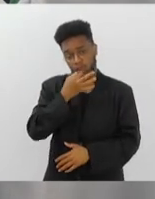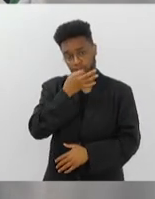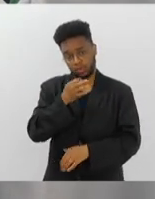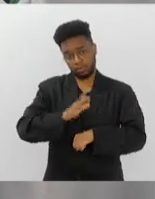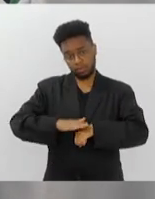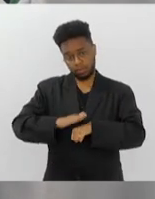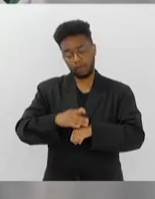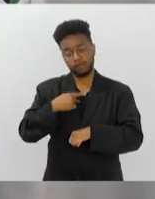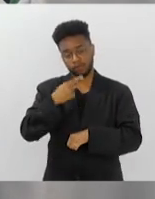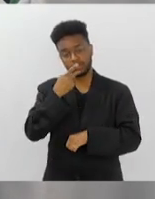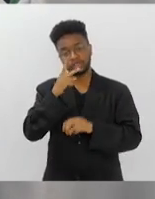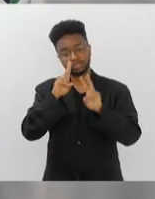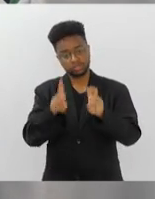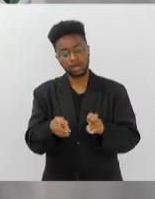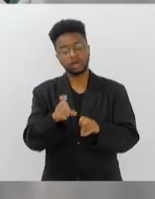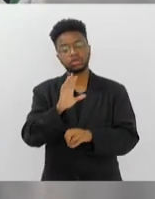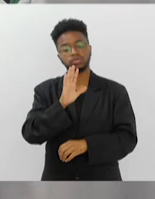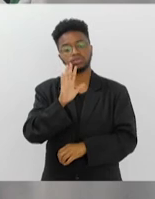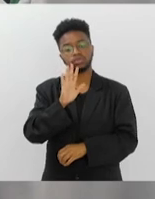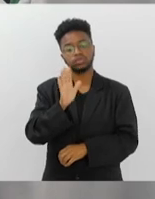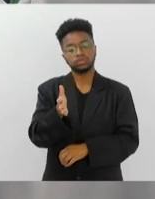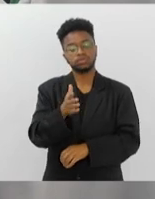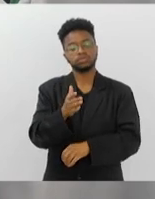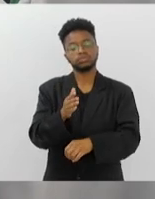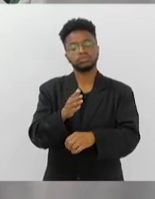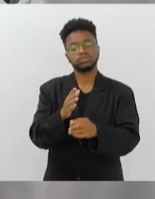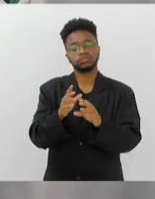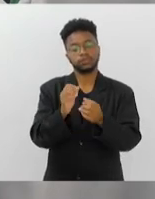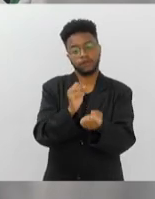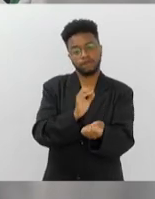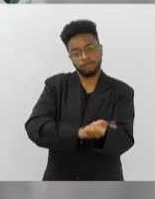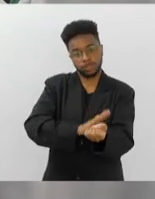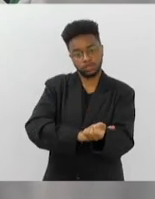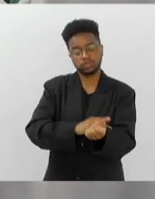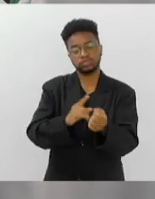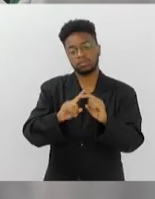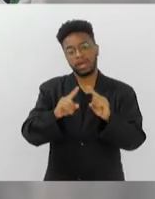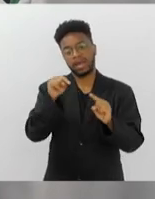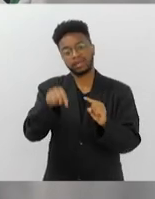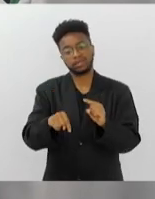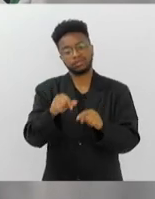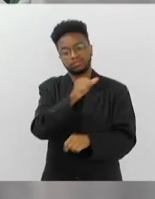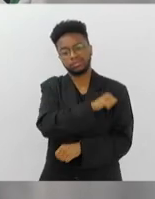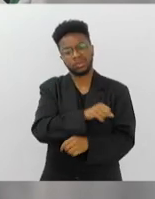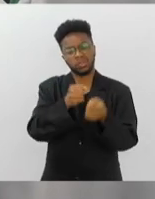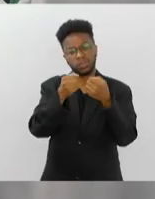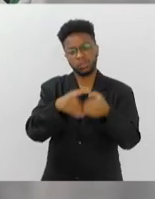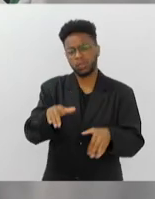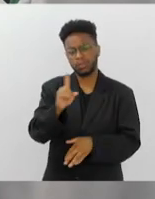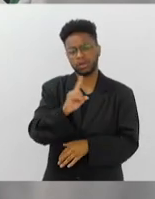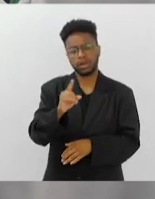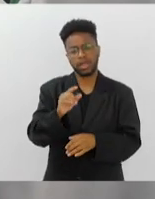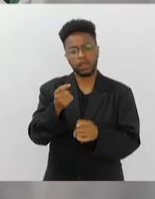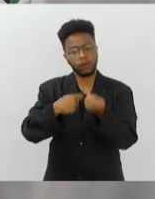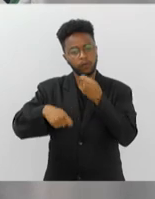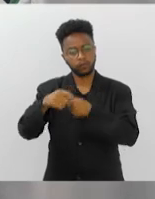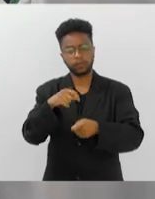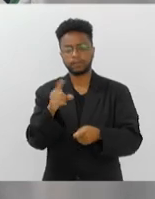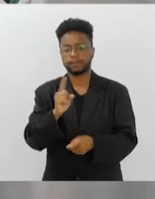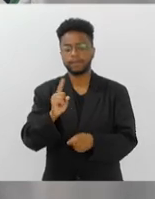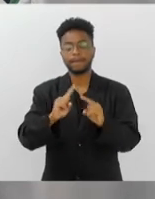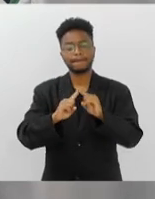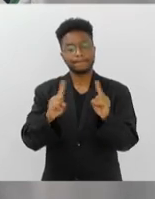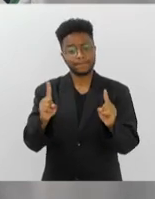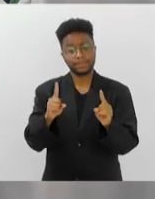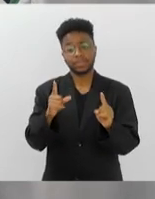questão do vício, do eventual prejuízo à economia. No caso do Rio de Janeiro, não tem prejuízo direto à economia. Mas é um caminho para